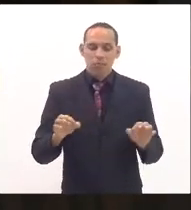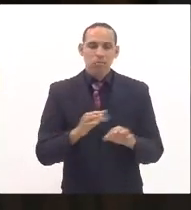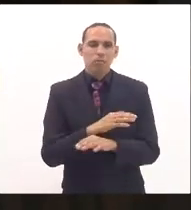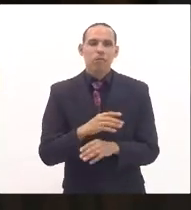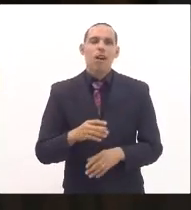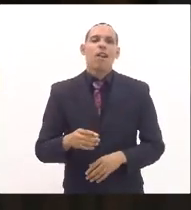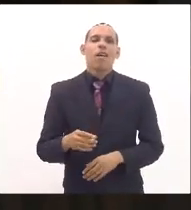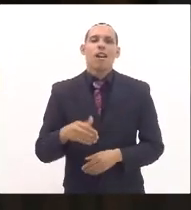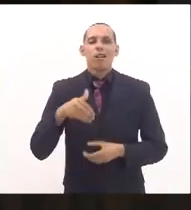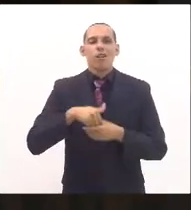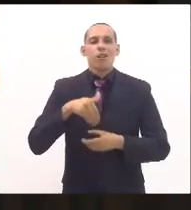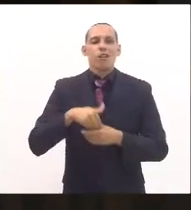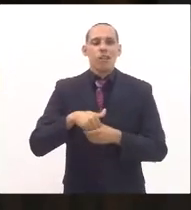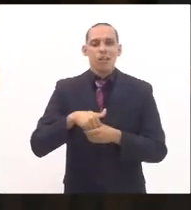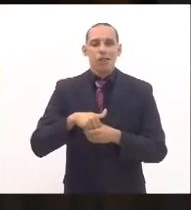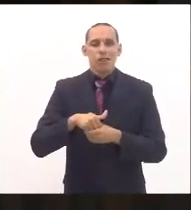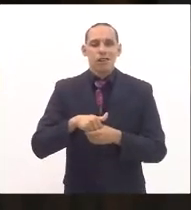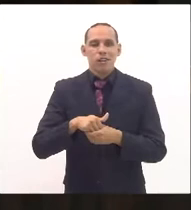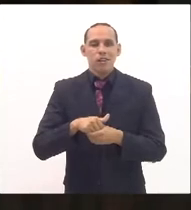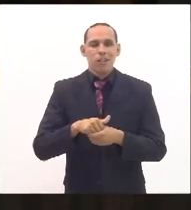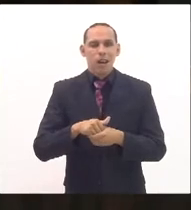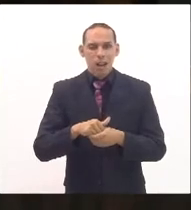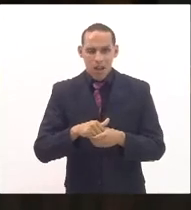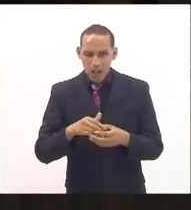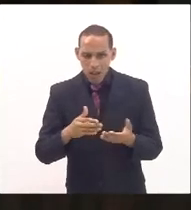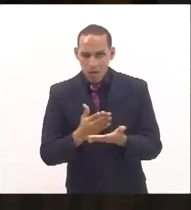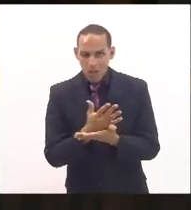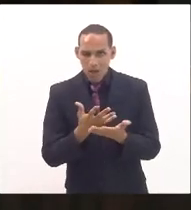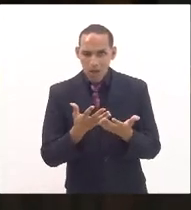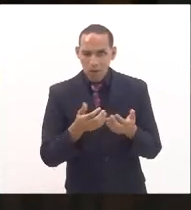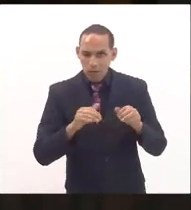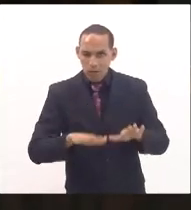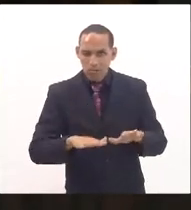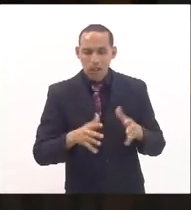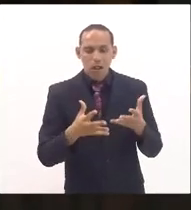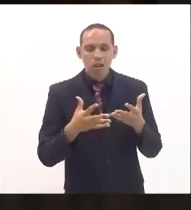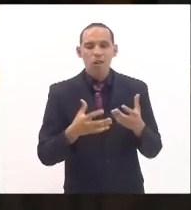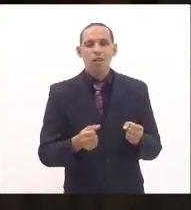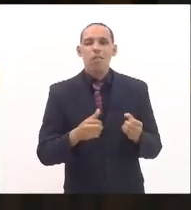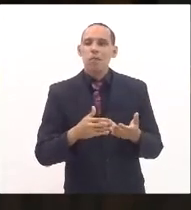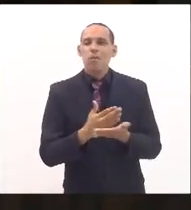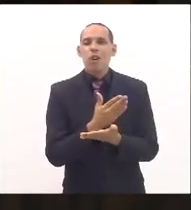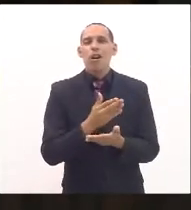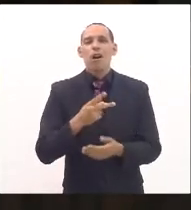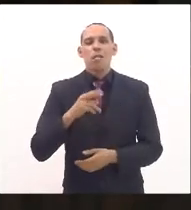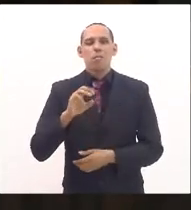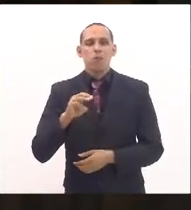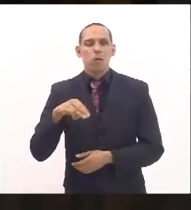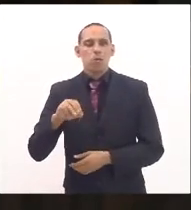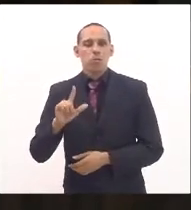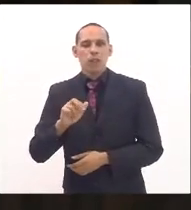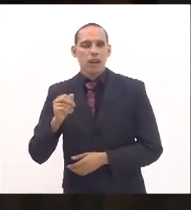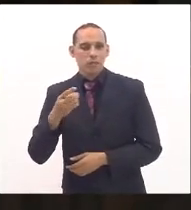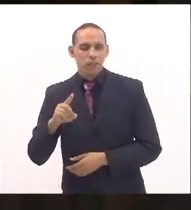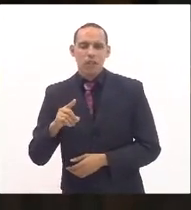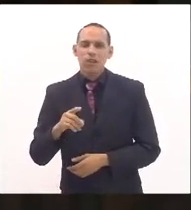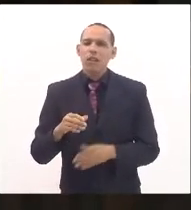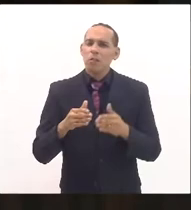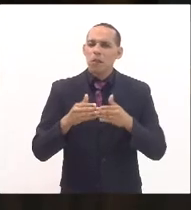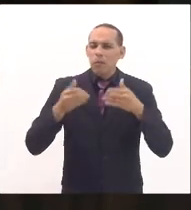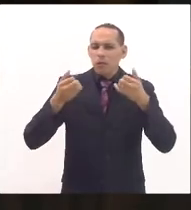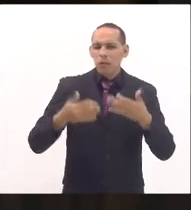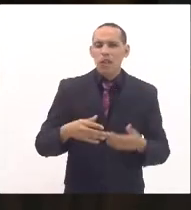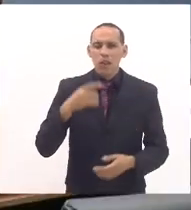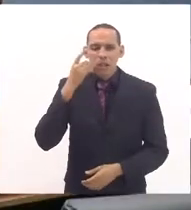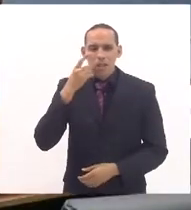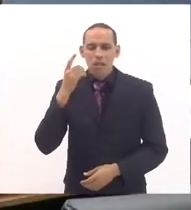em votação, senhores que aprovam, permaneçam como estão. Aprovado, vai a promulgação. Questão de ordem, senhora presidenta. Por gentileza,